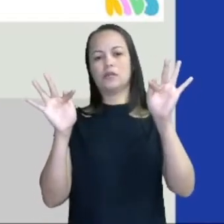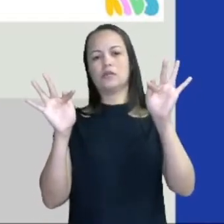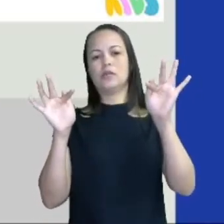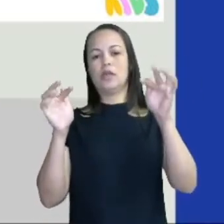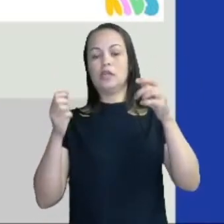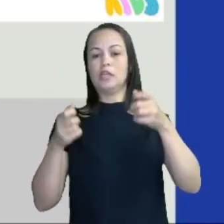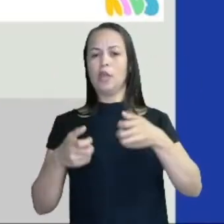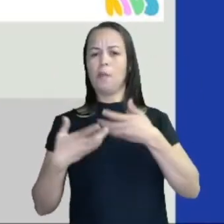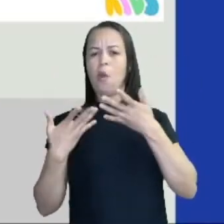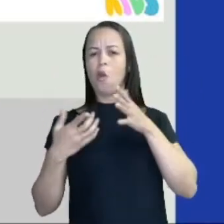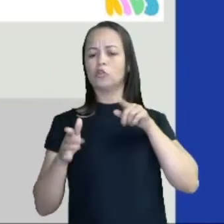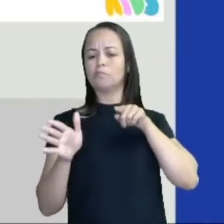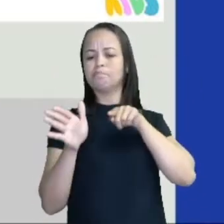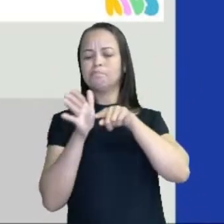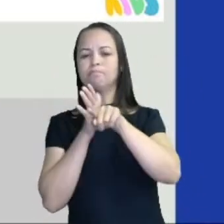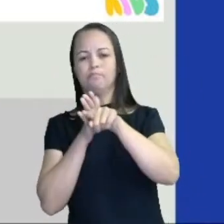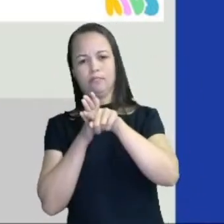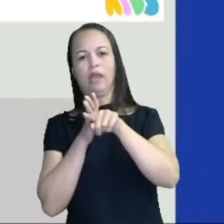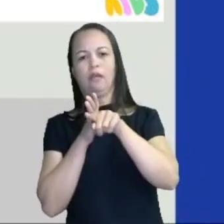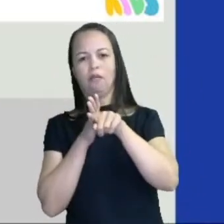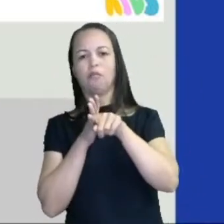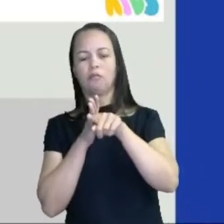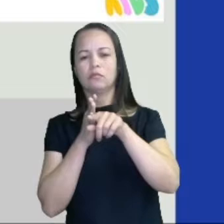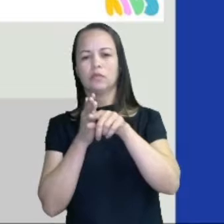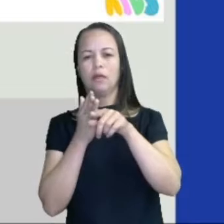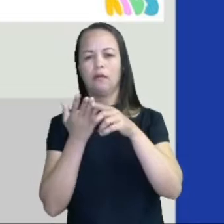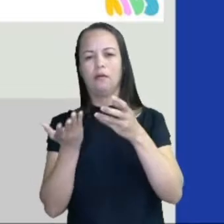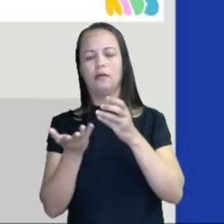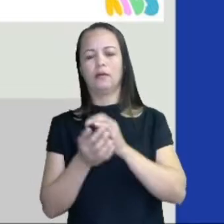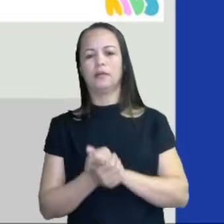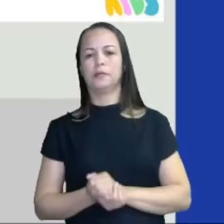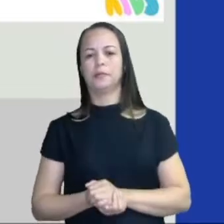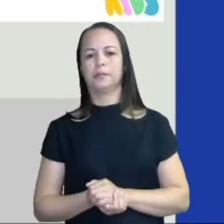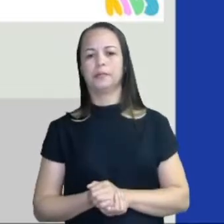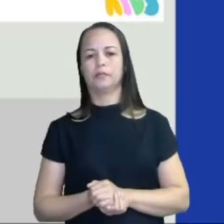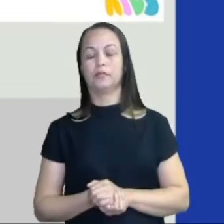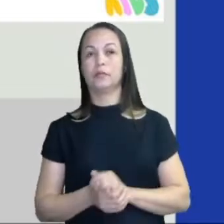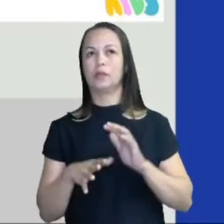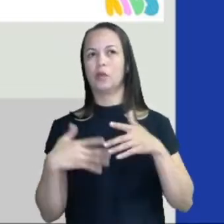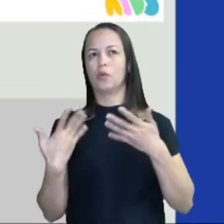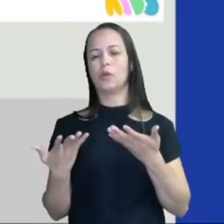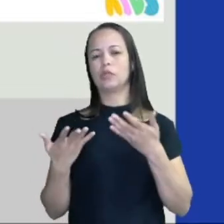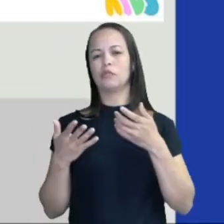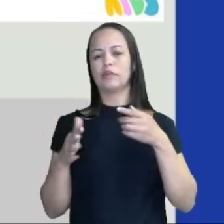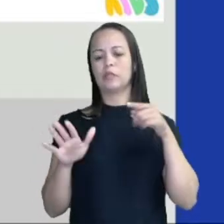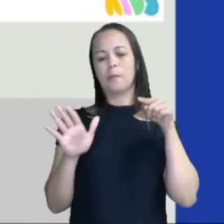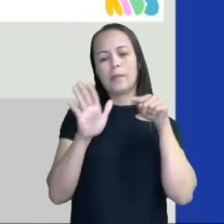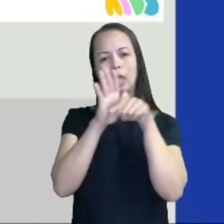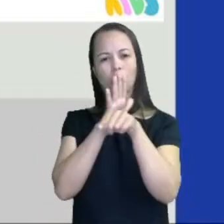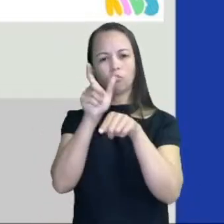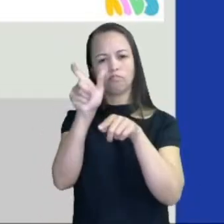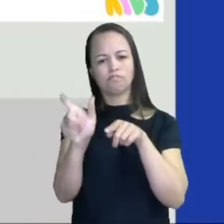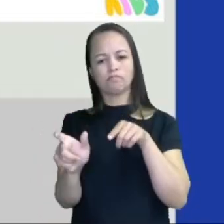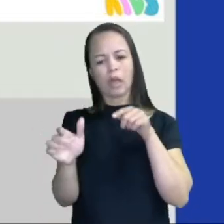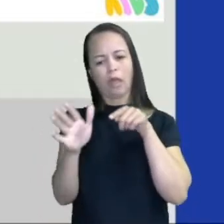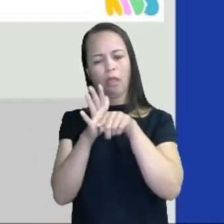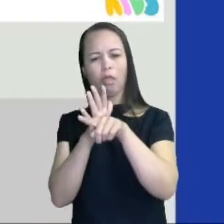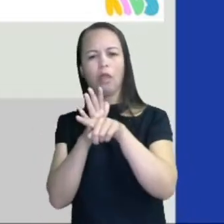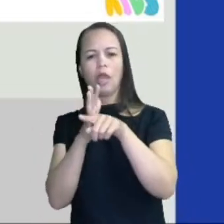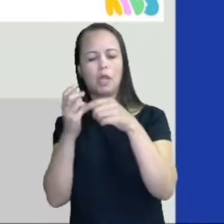expressam uma pergunta. Sim, quando eu vou fazer uma pergunta a alguém,